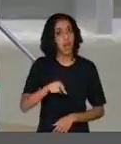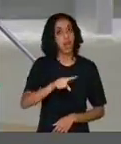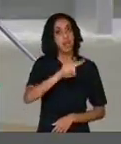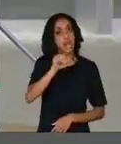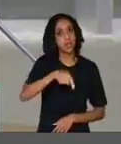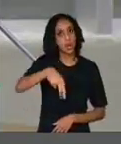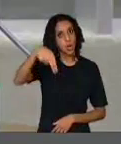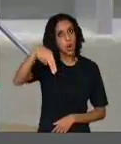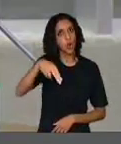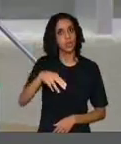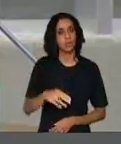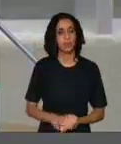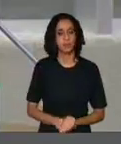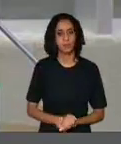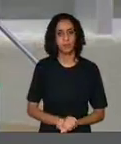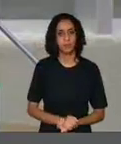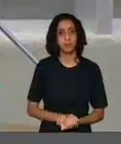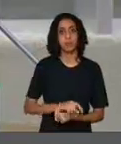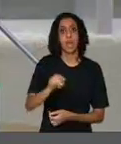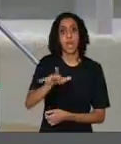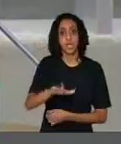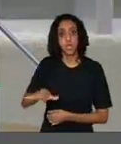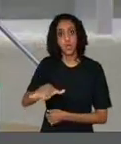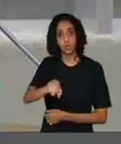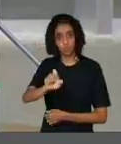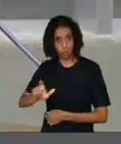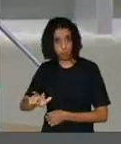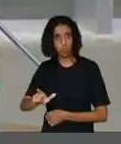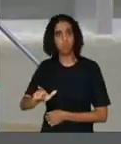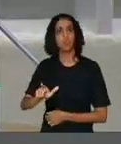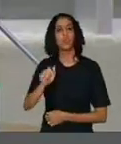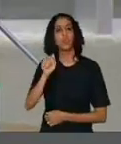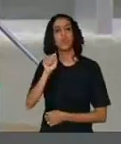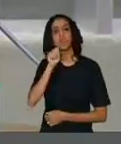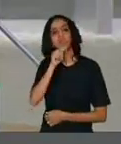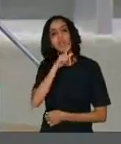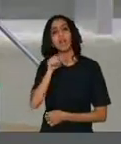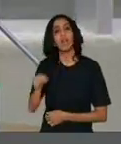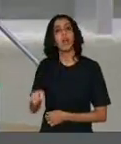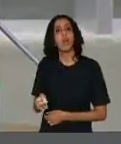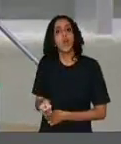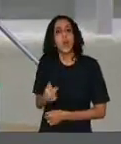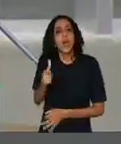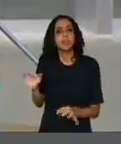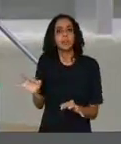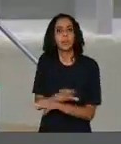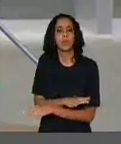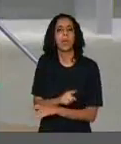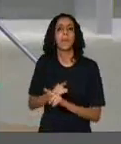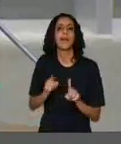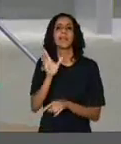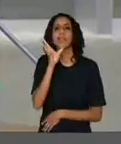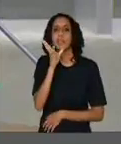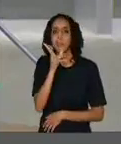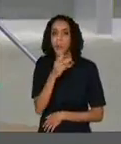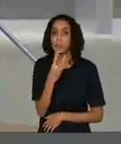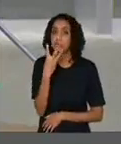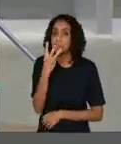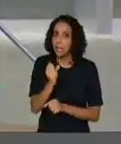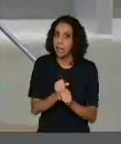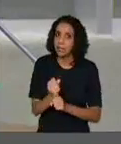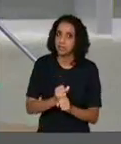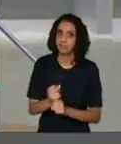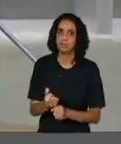Norte de Macapá. A Zona Sul estava quase pronta e demorou outros 3 anos.